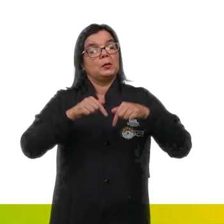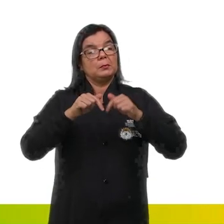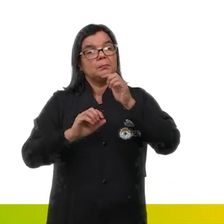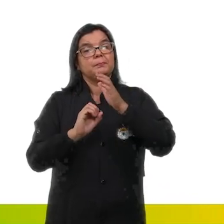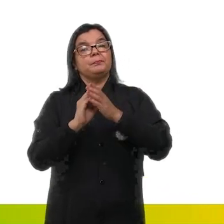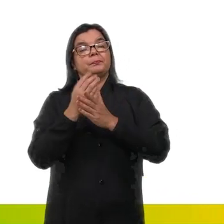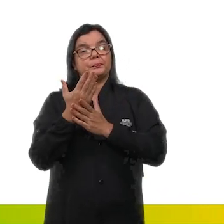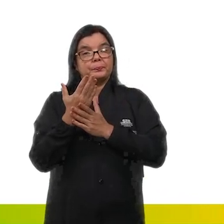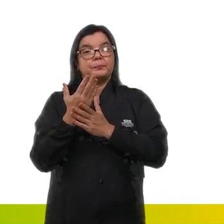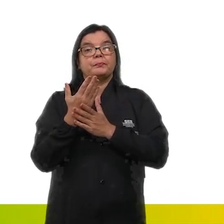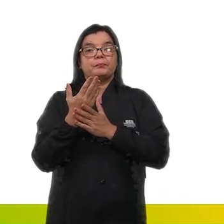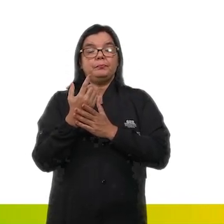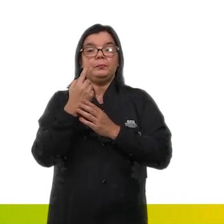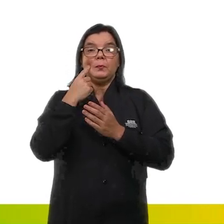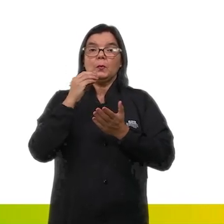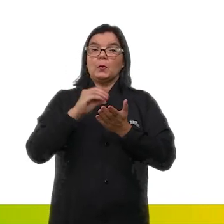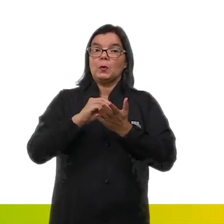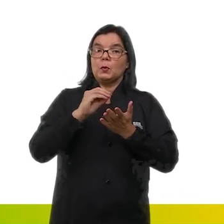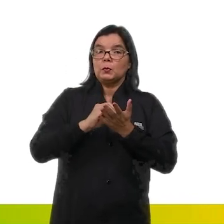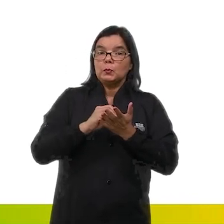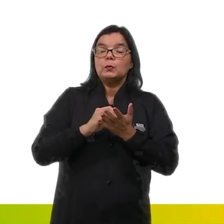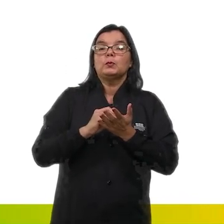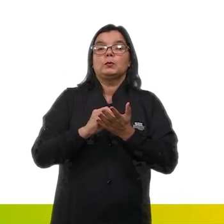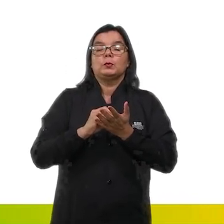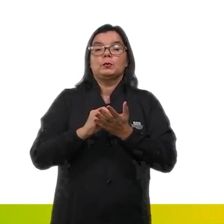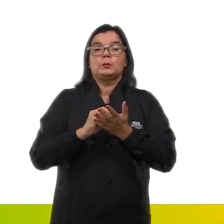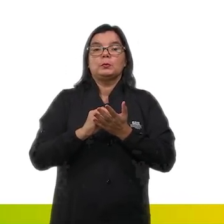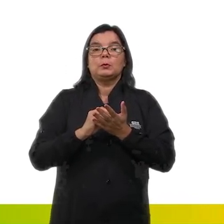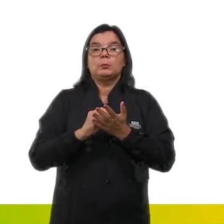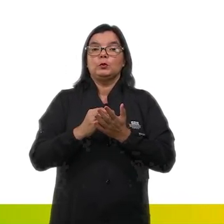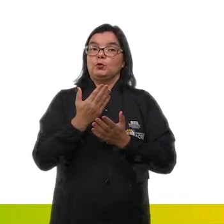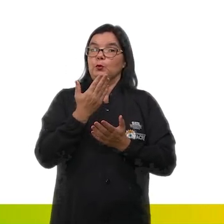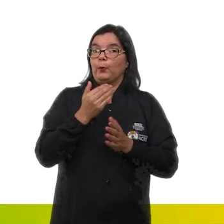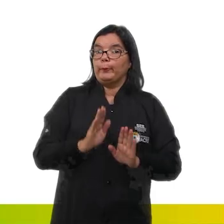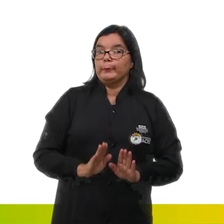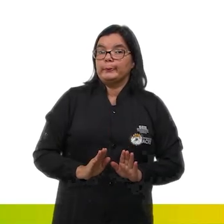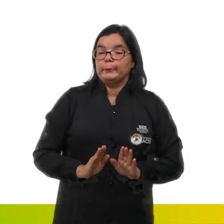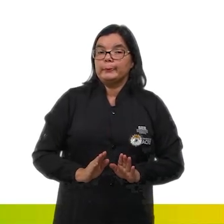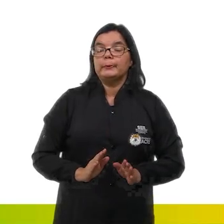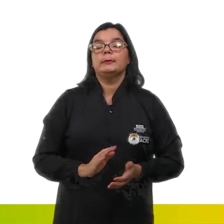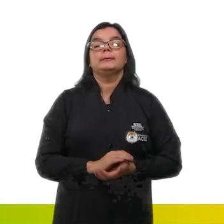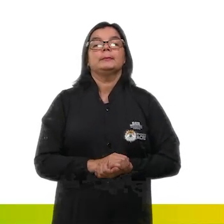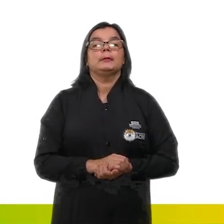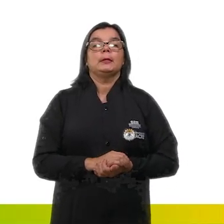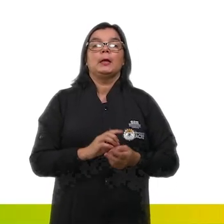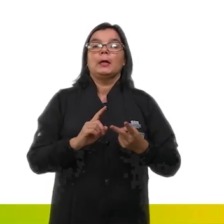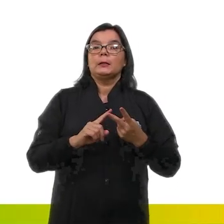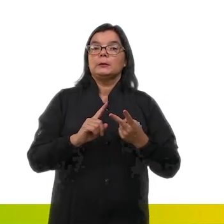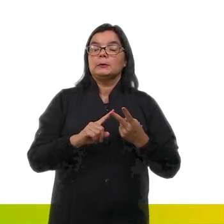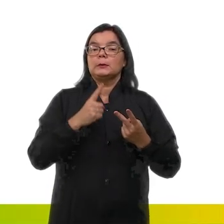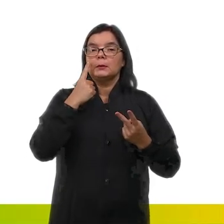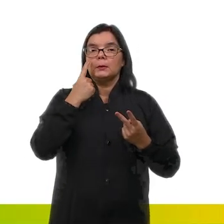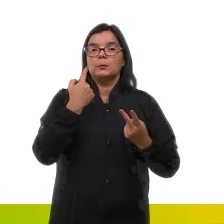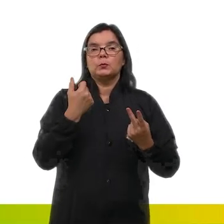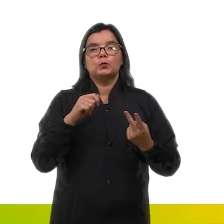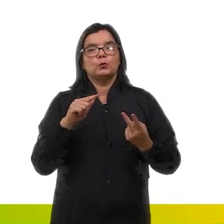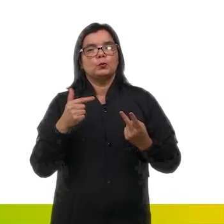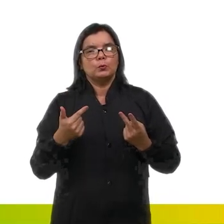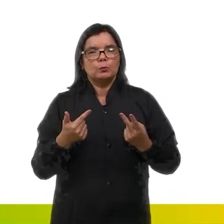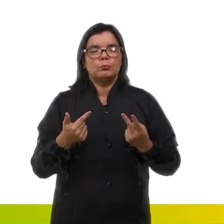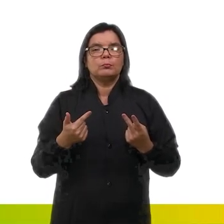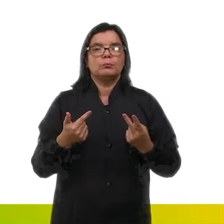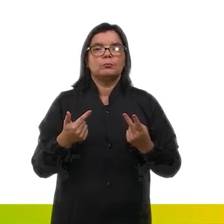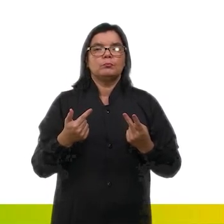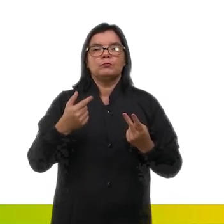acontece por um desequilíbrio nos mecanismos de fome e saciedade. Aí tem um